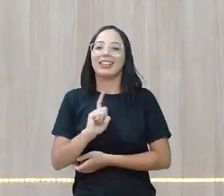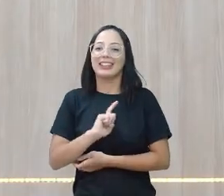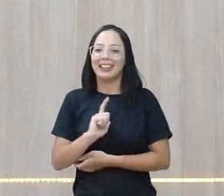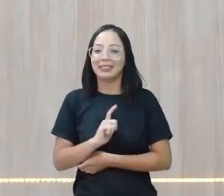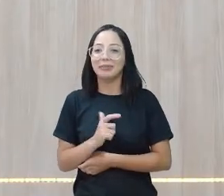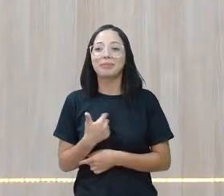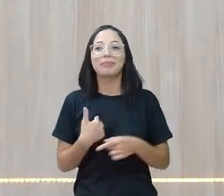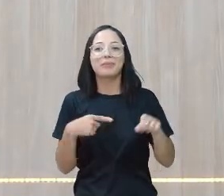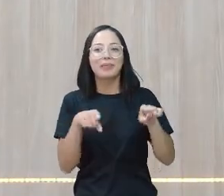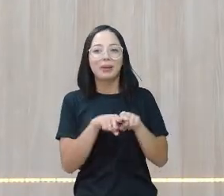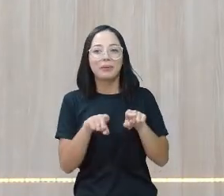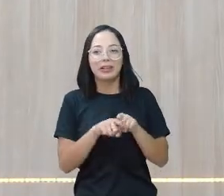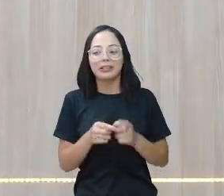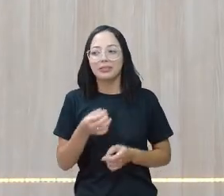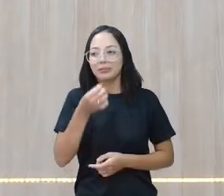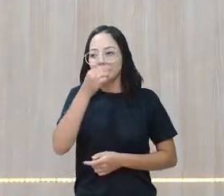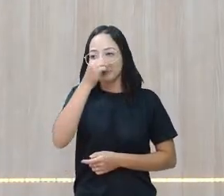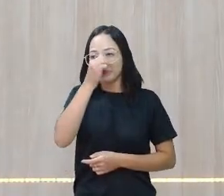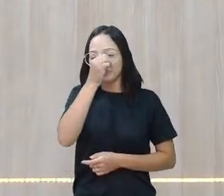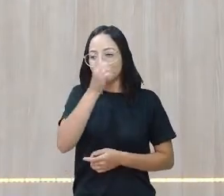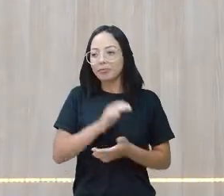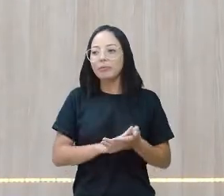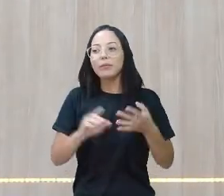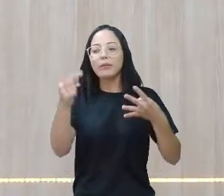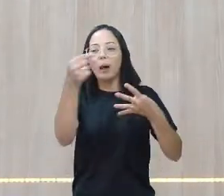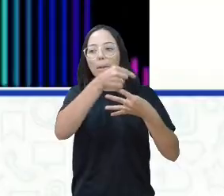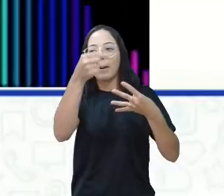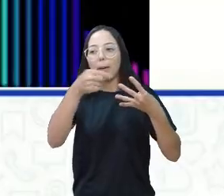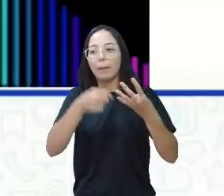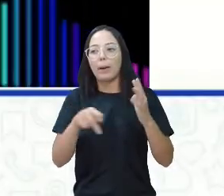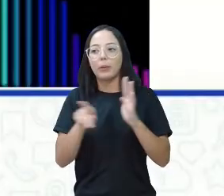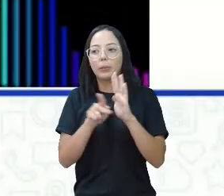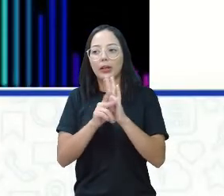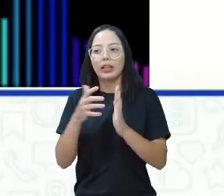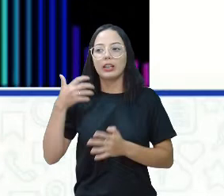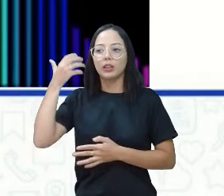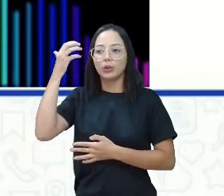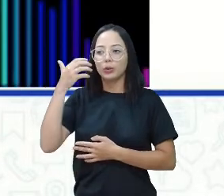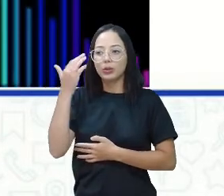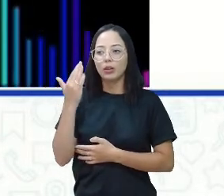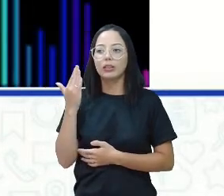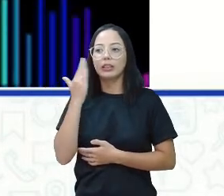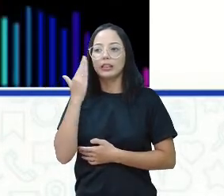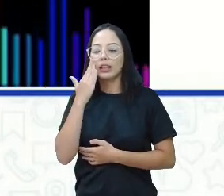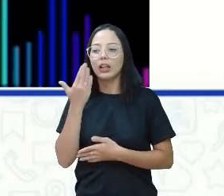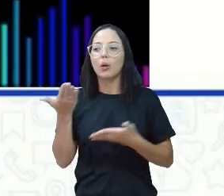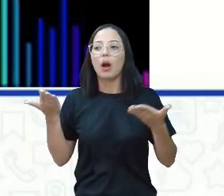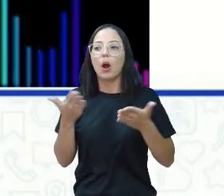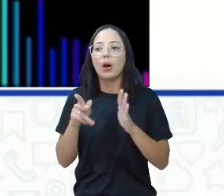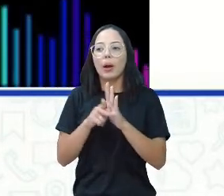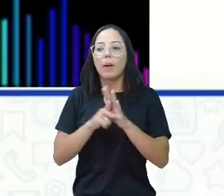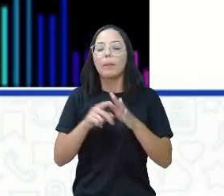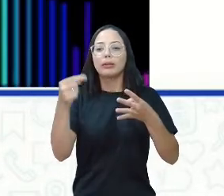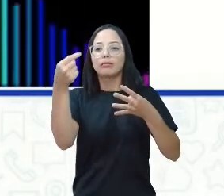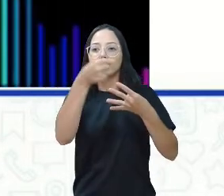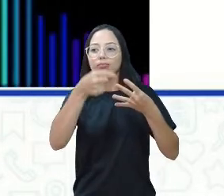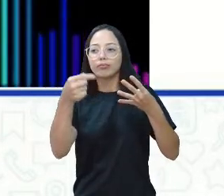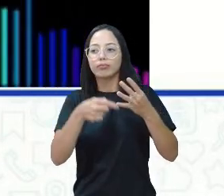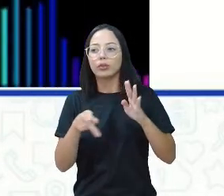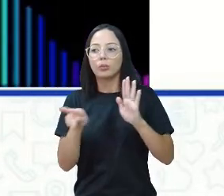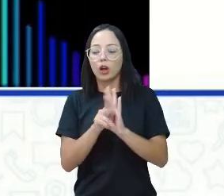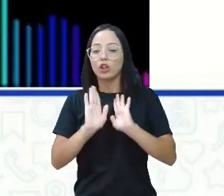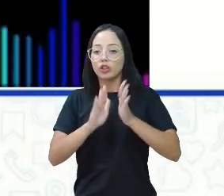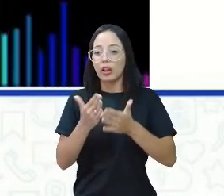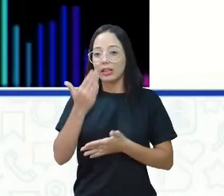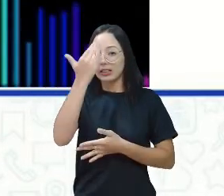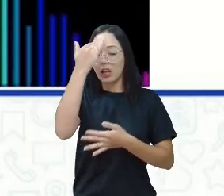eu também. E aí, as propriedades do som, né? A gente entrar um pouquinho voltando aí para as propriedades, a gente já sabe